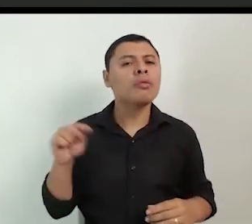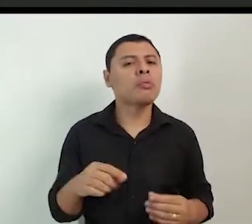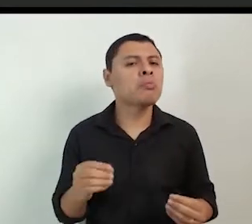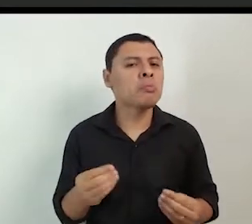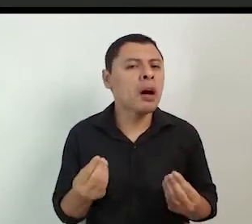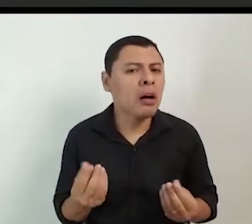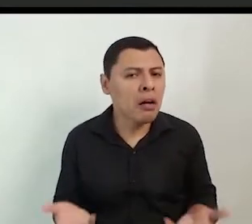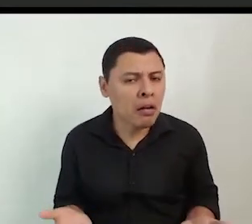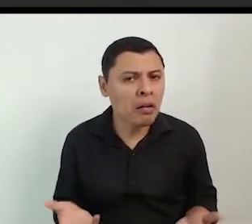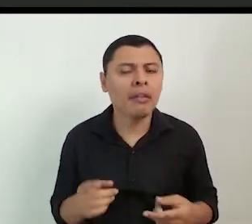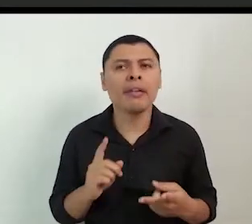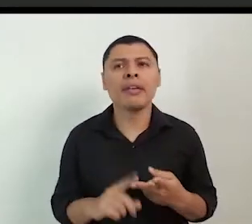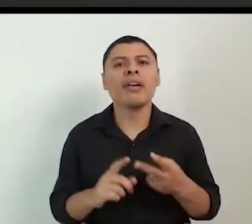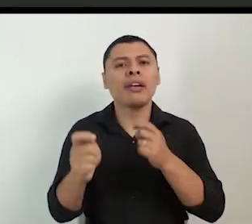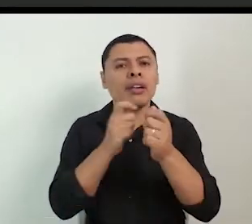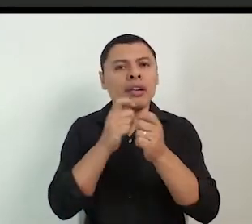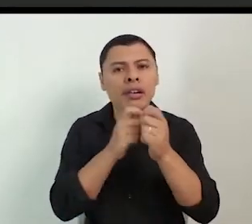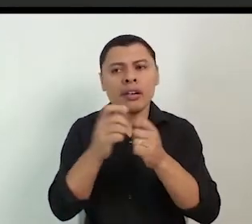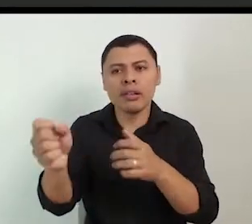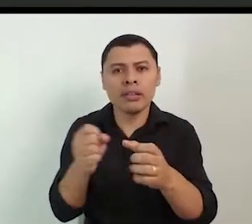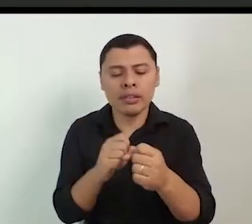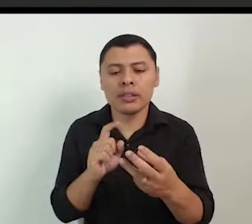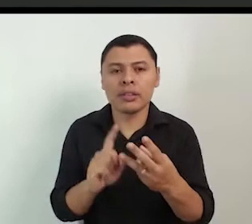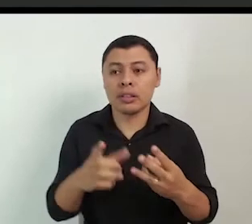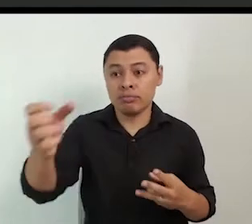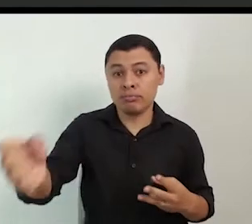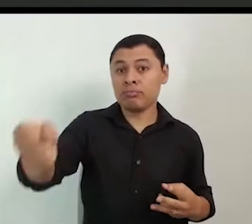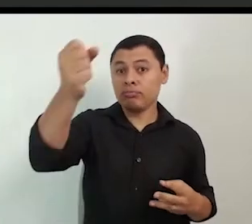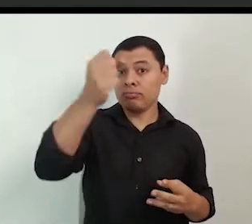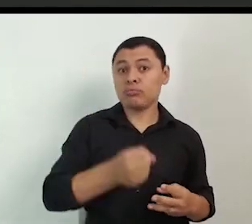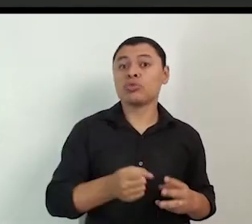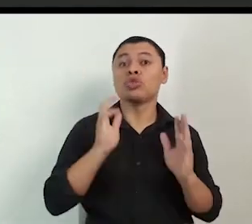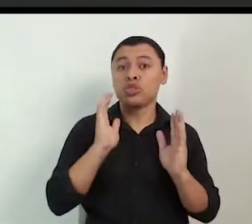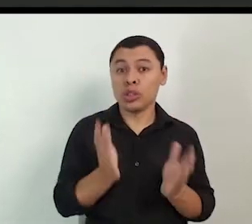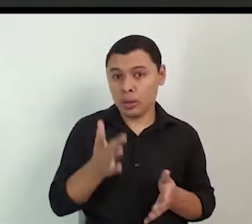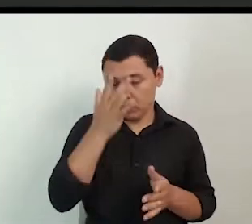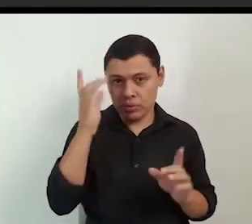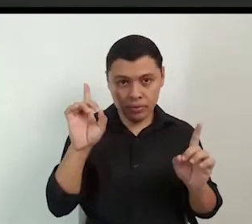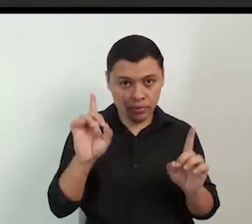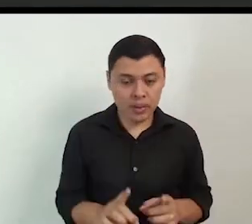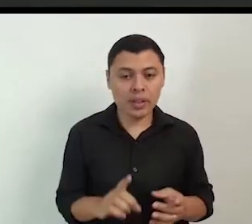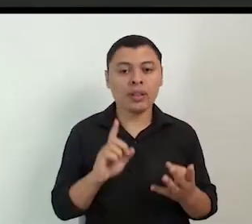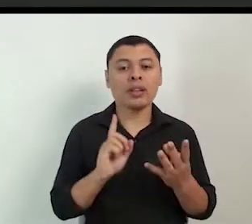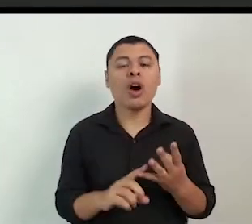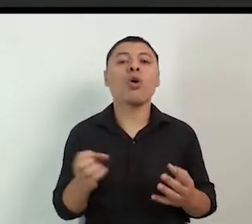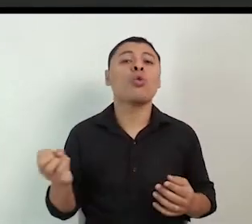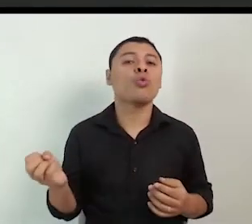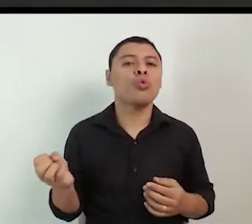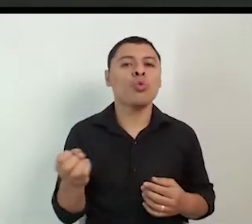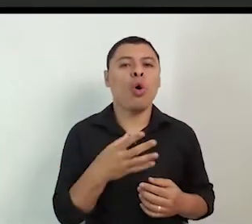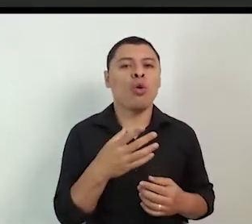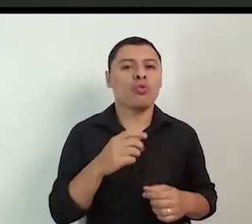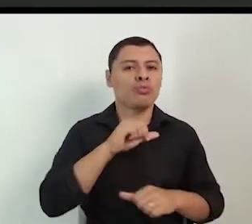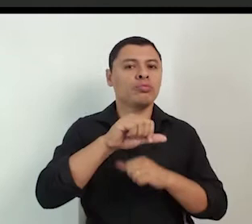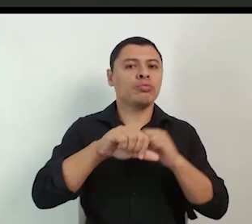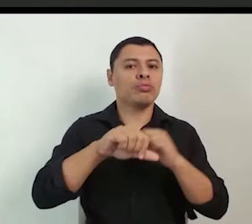processos seletivos, a contratação de pessoas com deficiência e o novo normal. E o detalhe, quando a gente